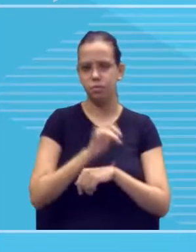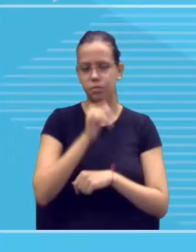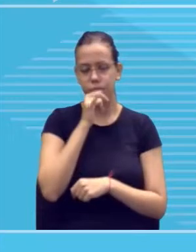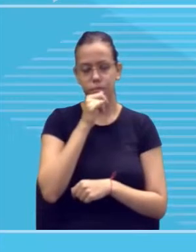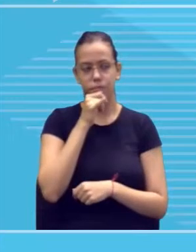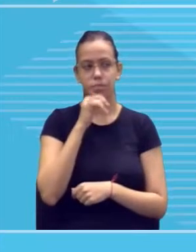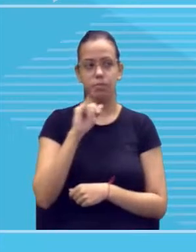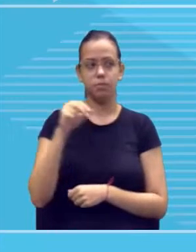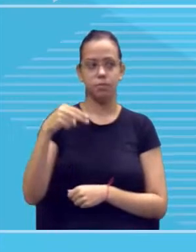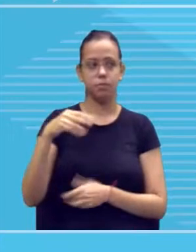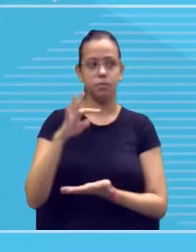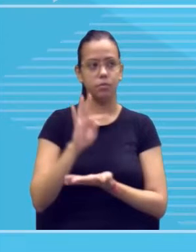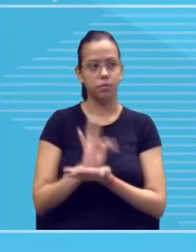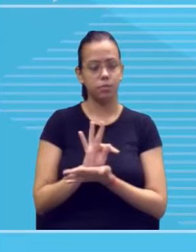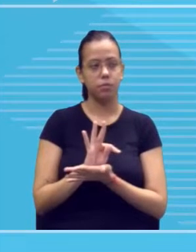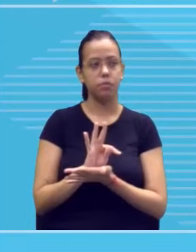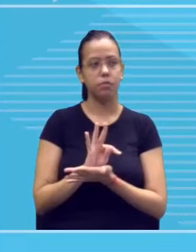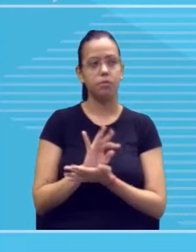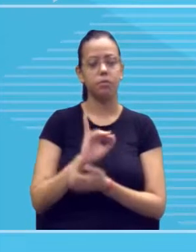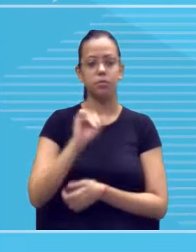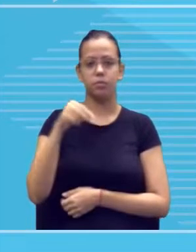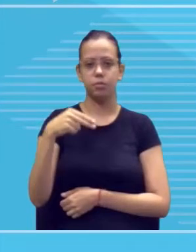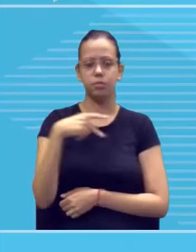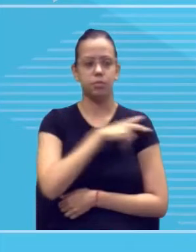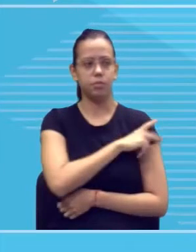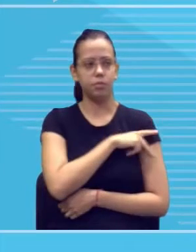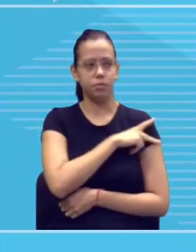eu posso dizer in e